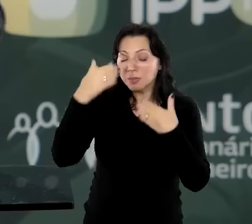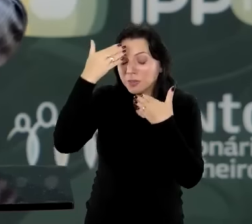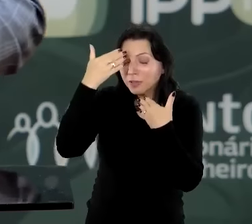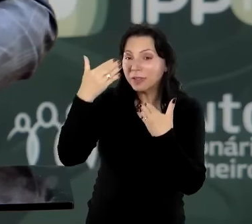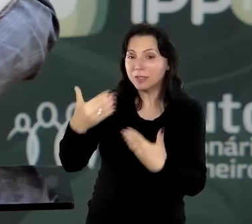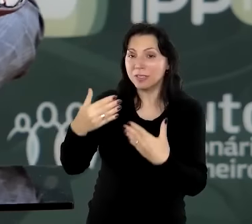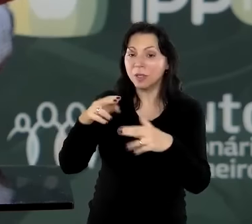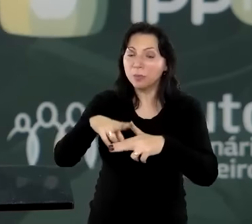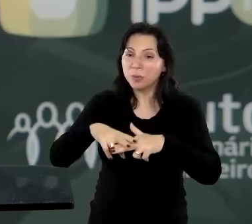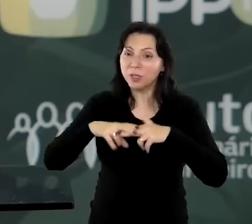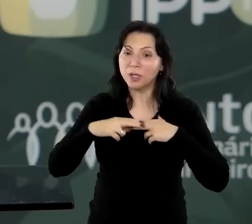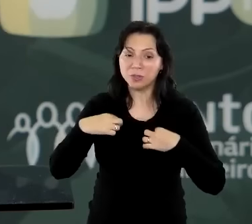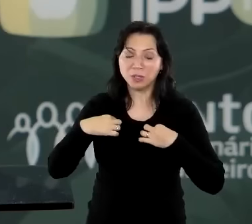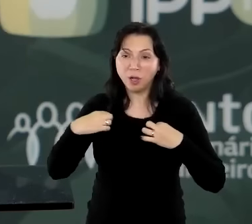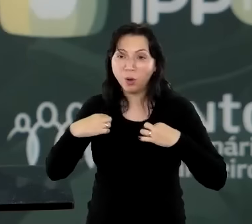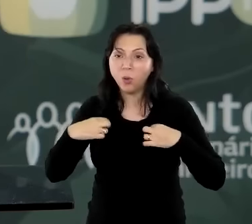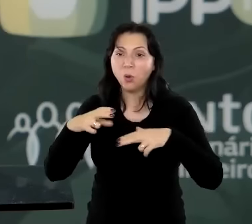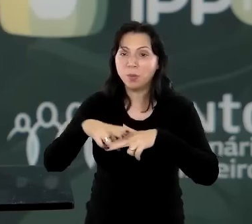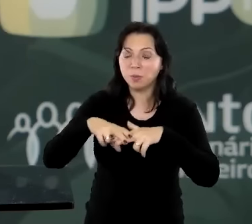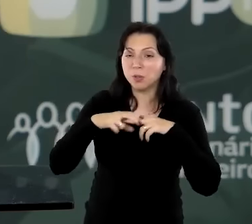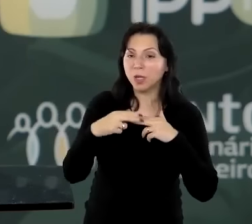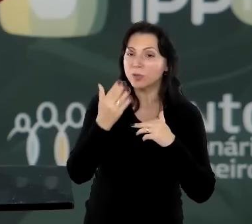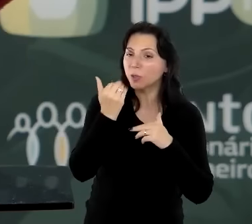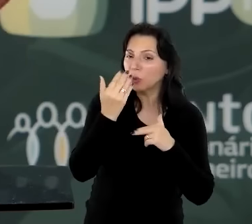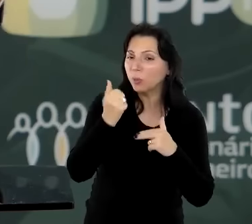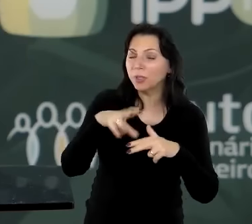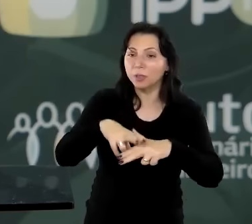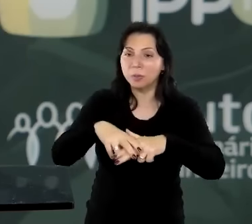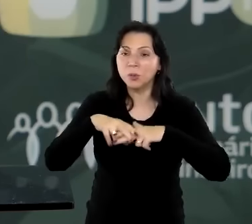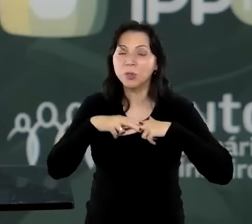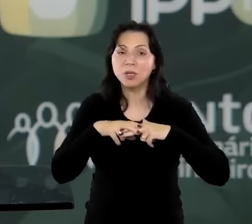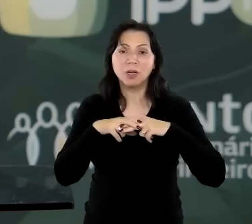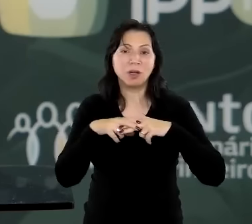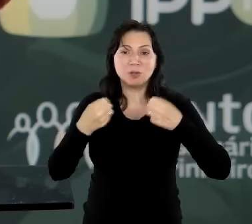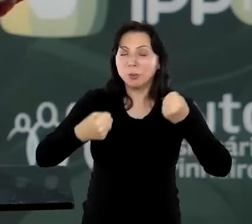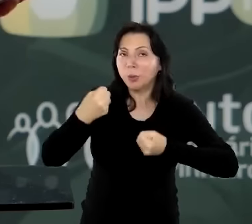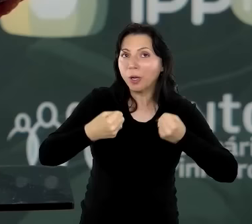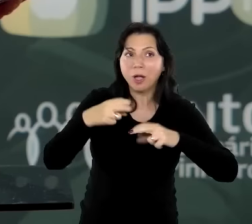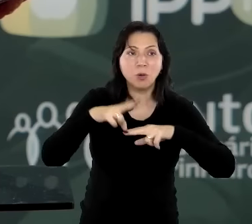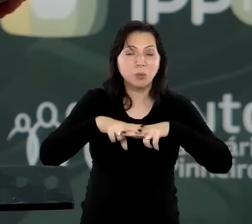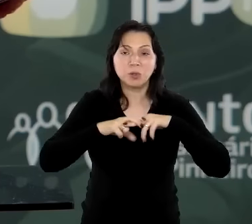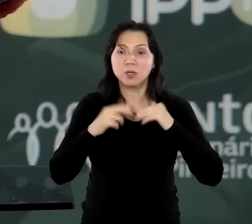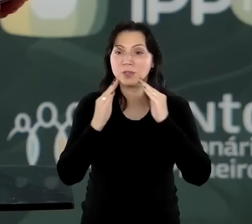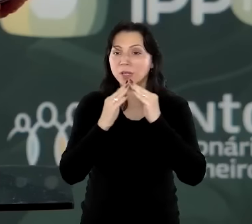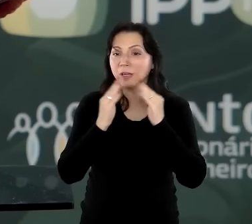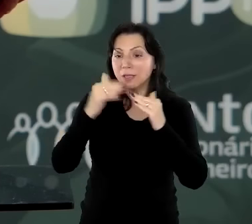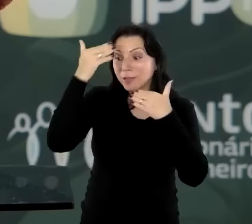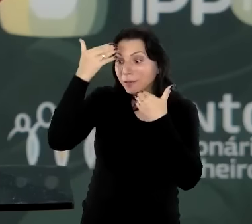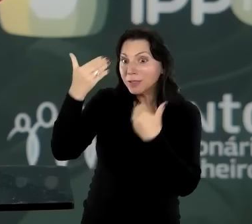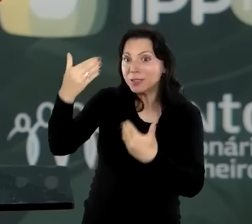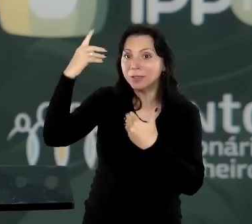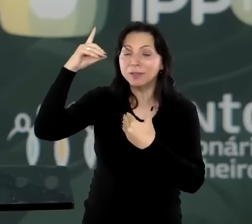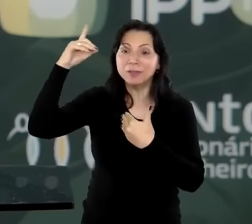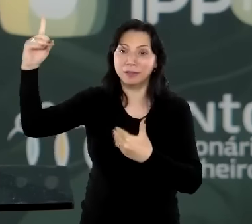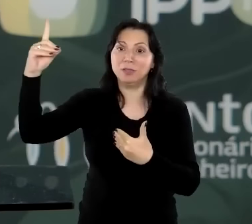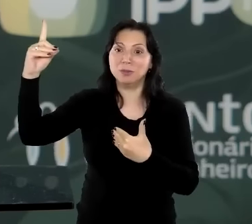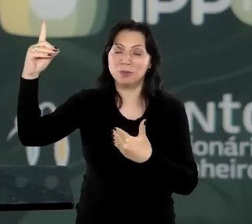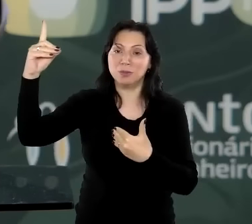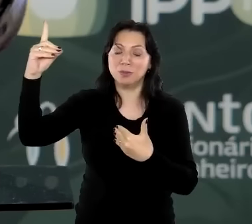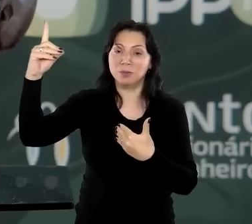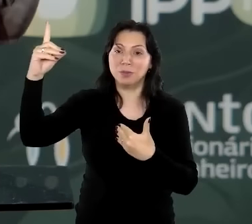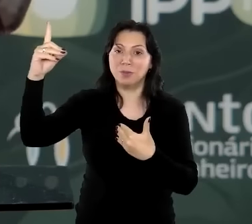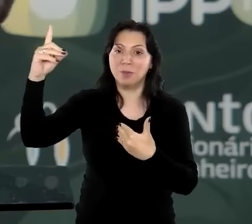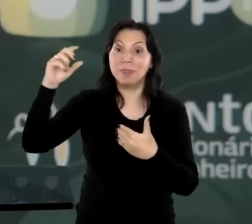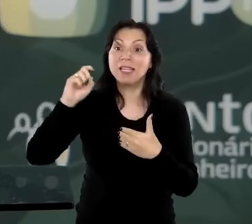que você tem, gratidão pelo sustento do pão da sua mesa, gratidão a Deus. Sem gratidão, meus irmãos,